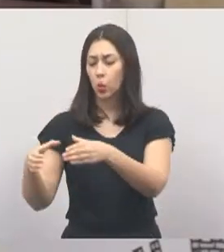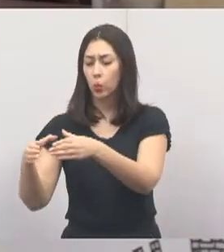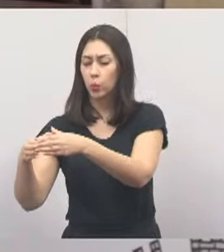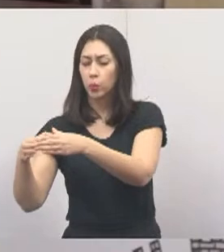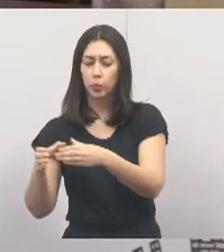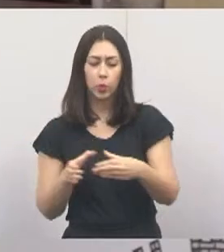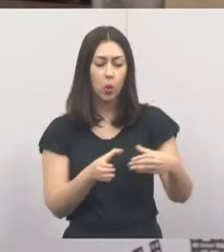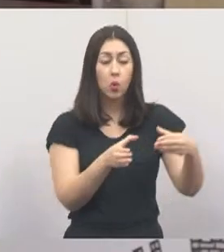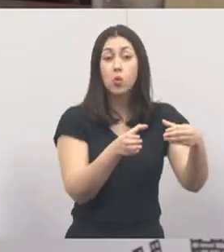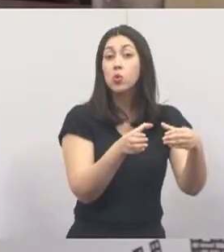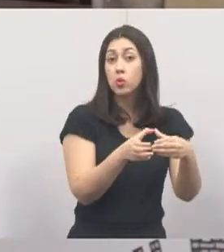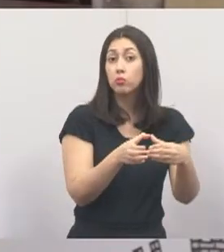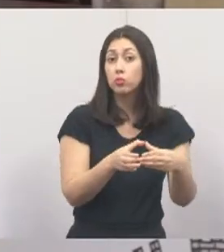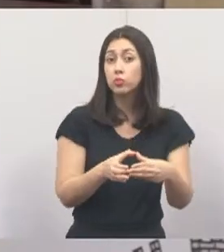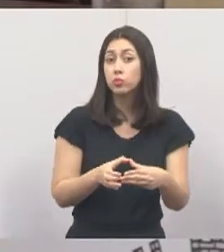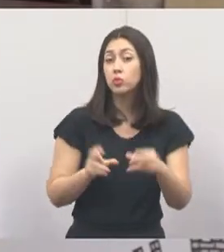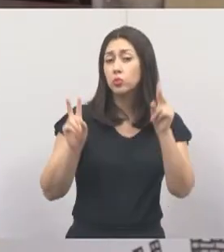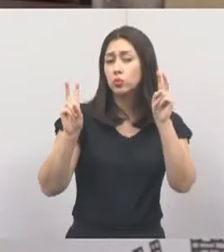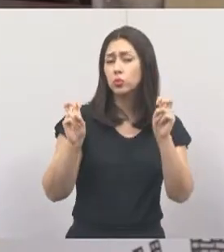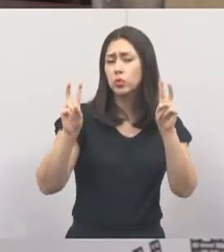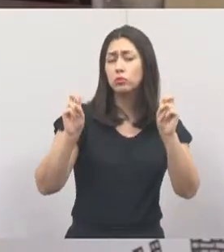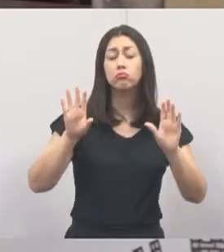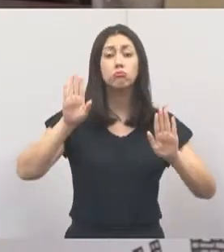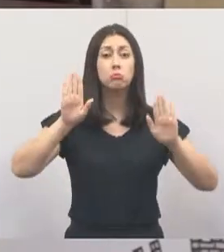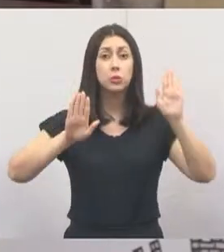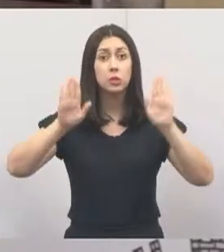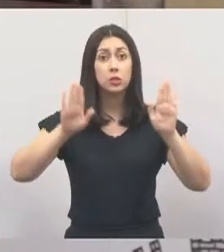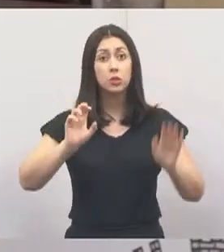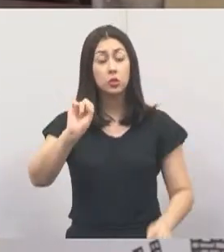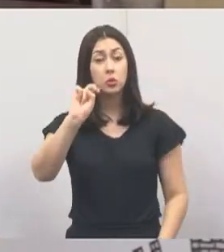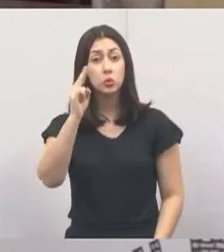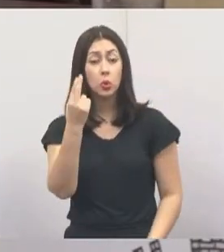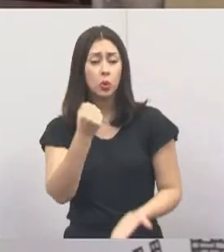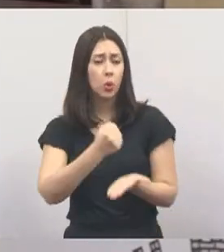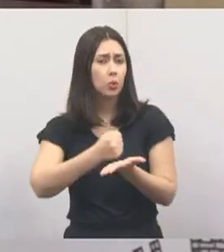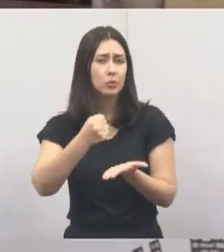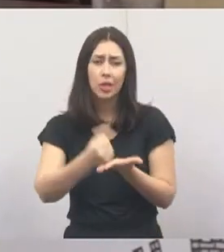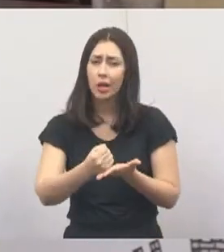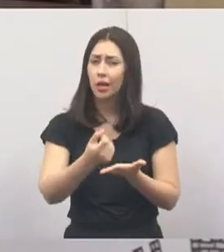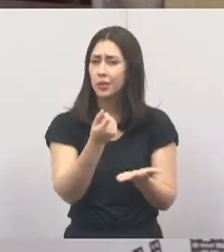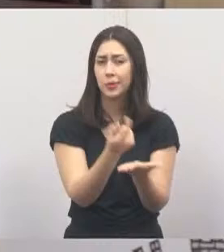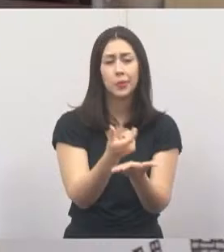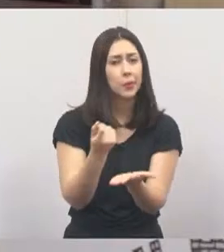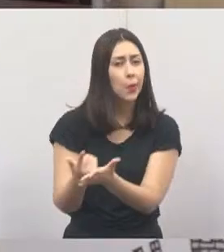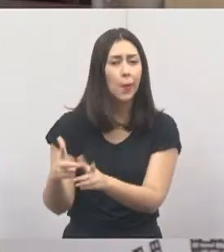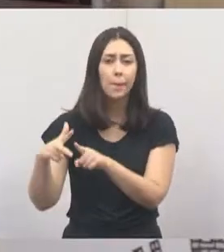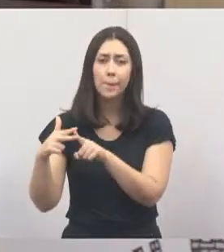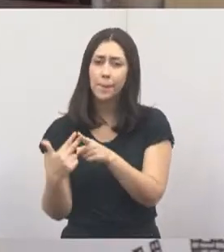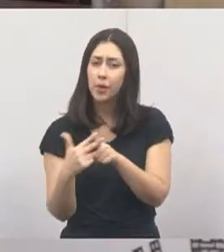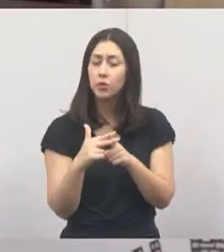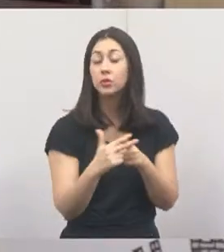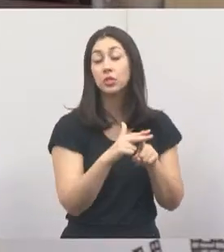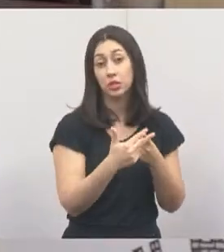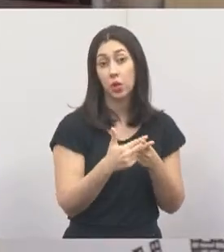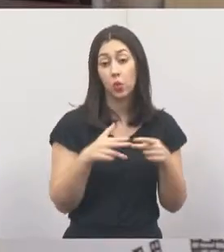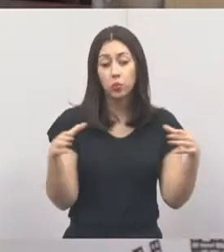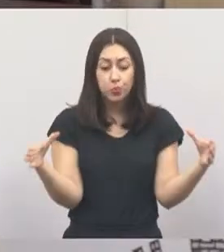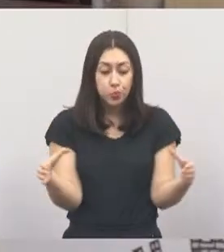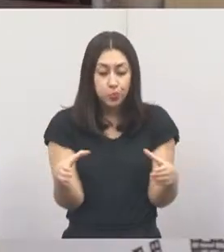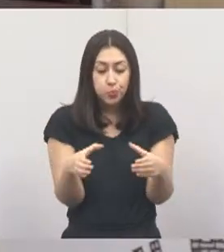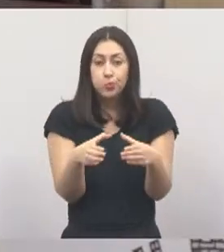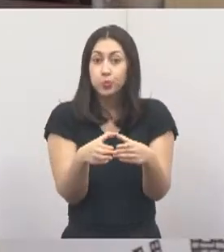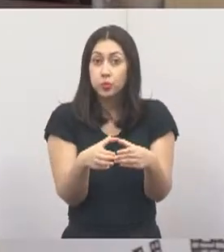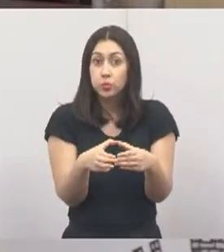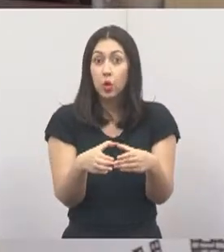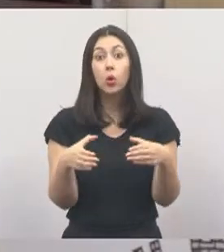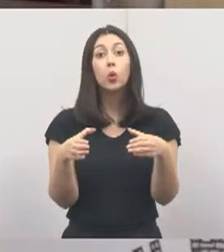têm atribuições relativas a licitações e contratos e compras e manutenção, formando o setor de